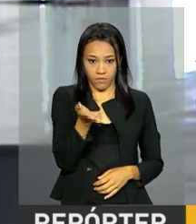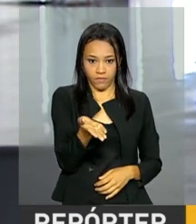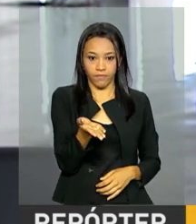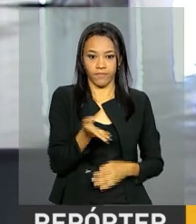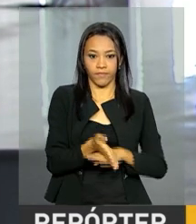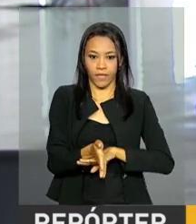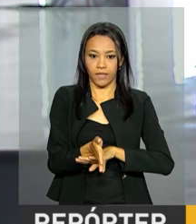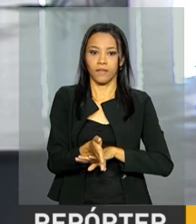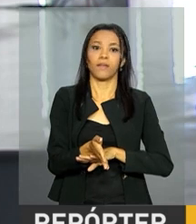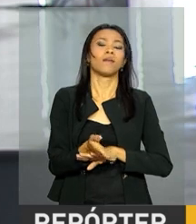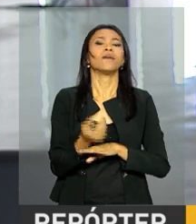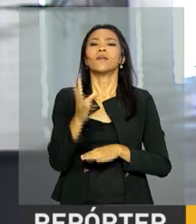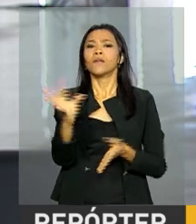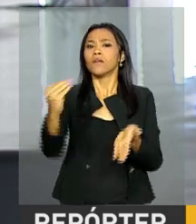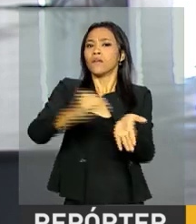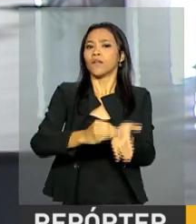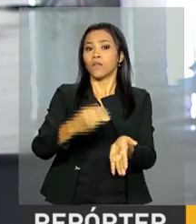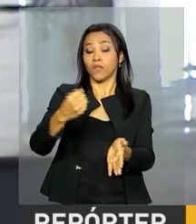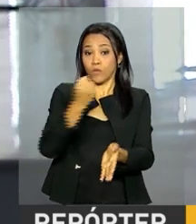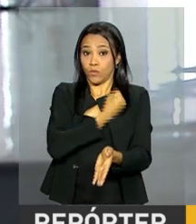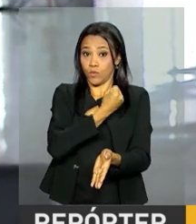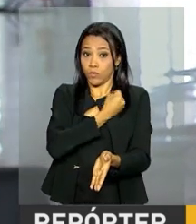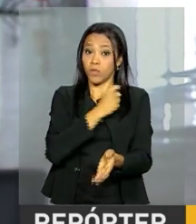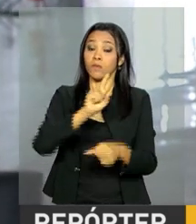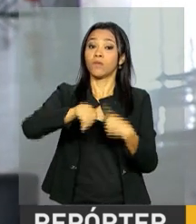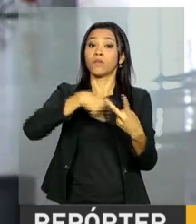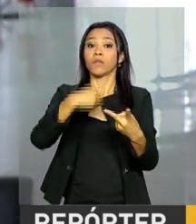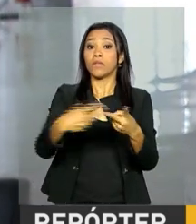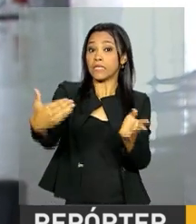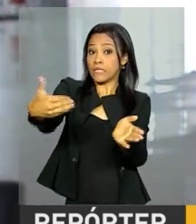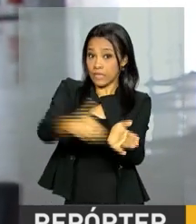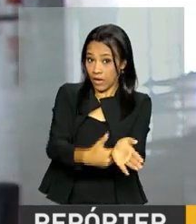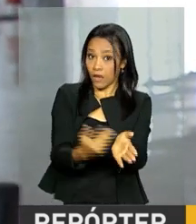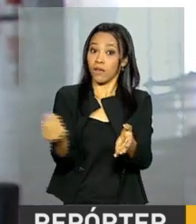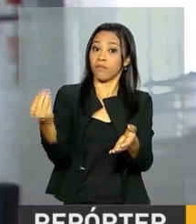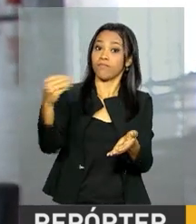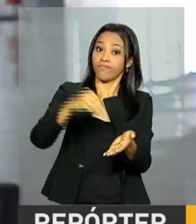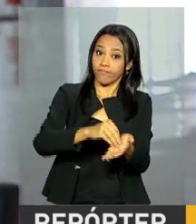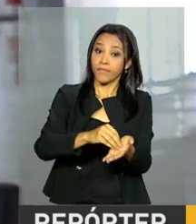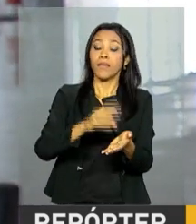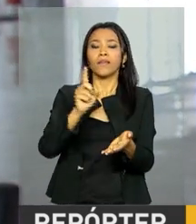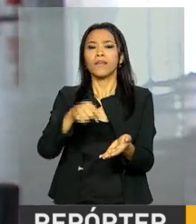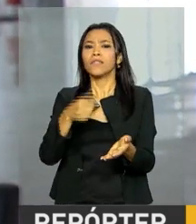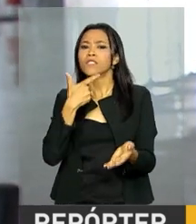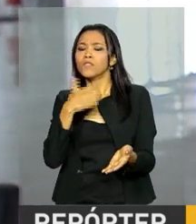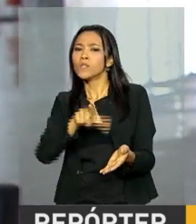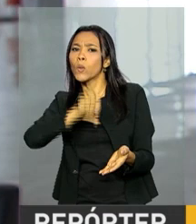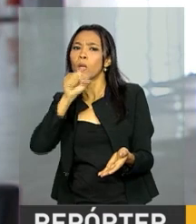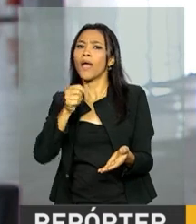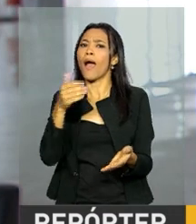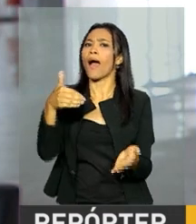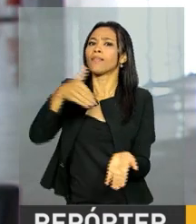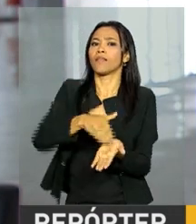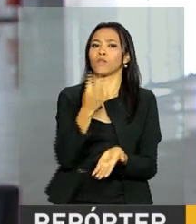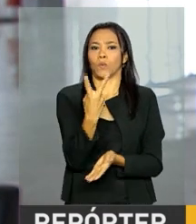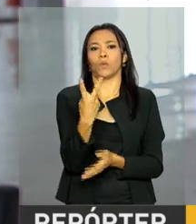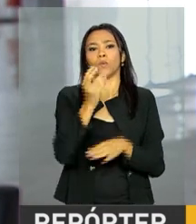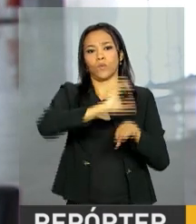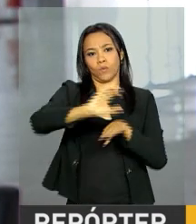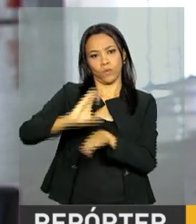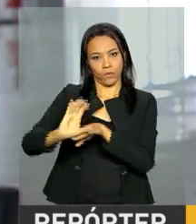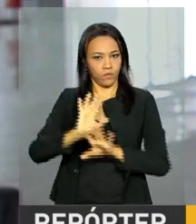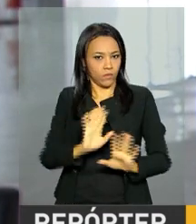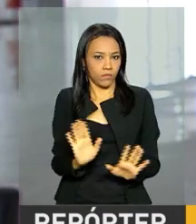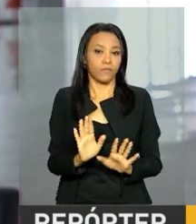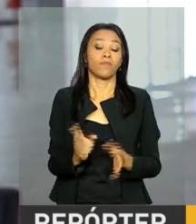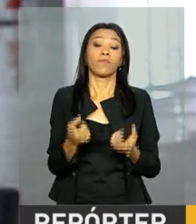sisu.mec.gov.br informar o número de inscrição e a senha no Enem e escolher por ordem de preferência até duas opções de curso